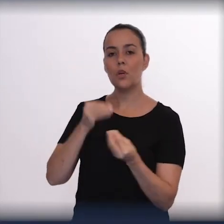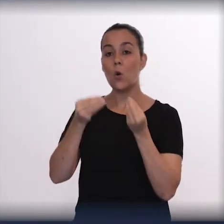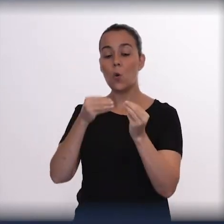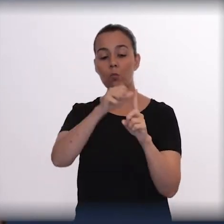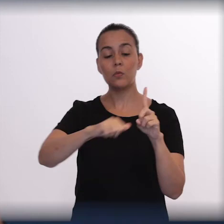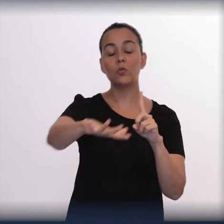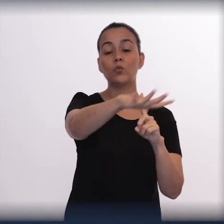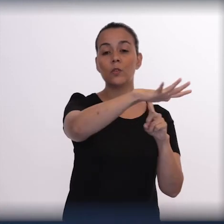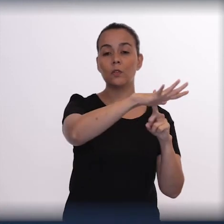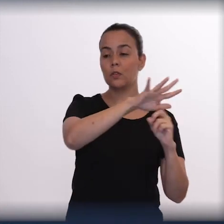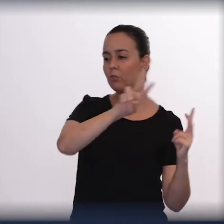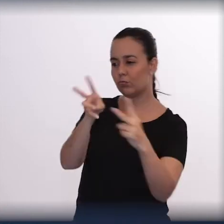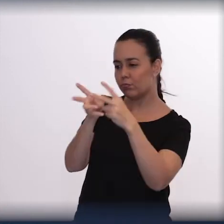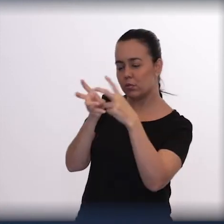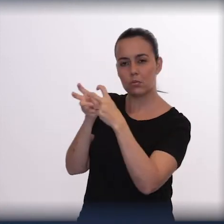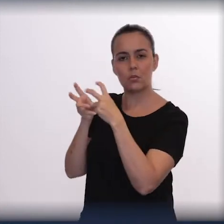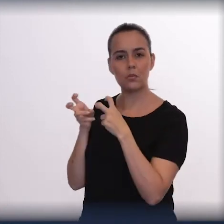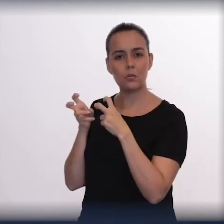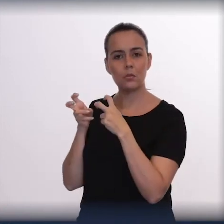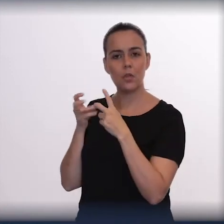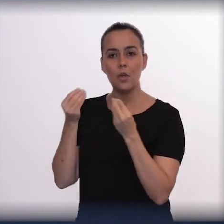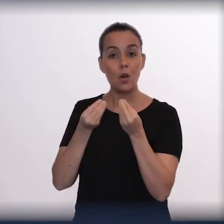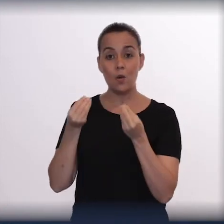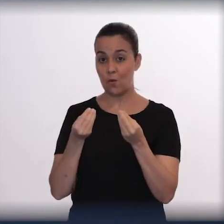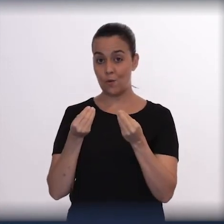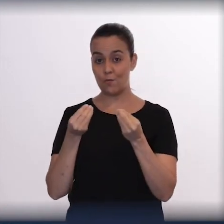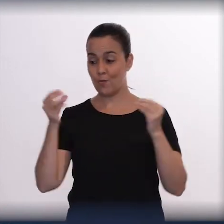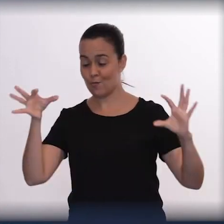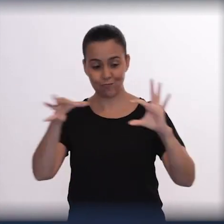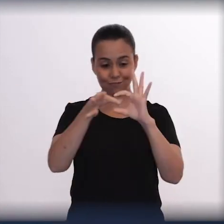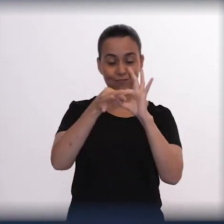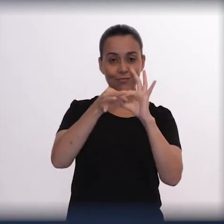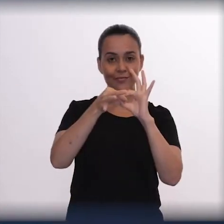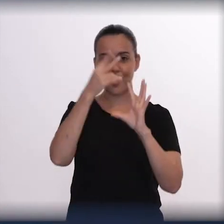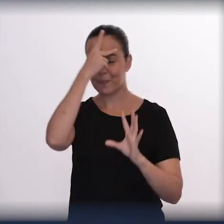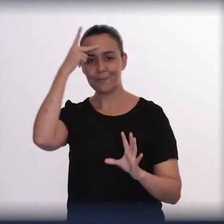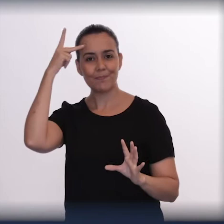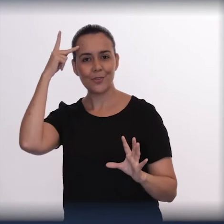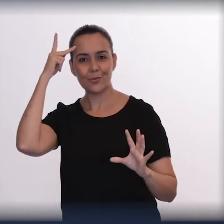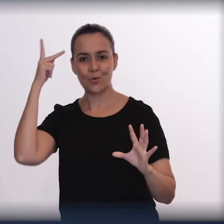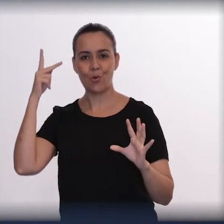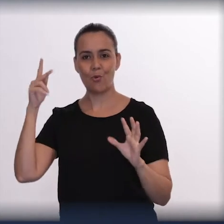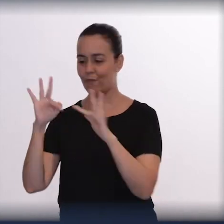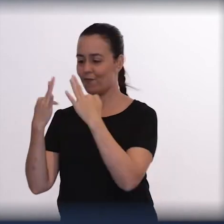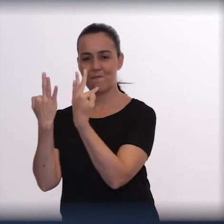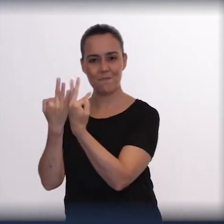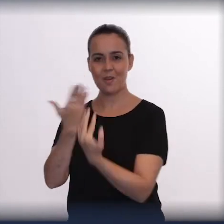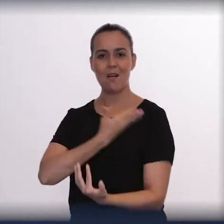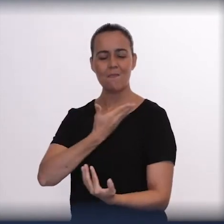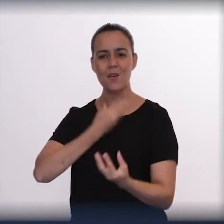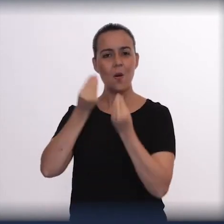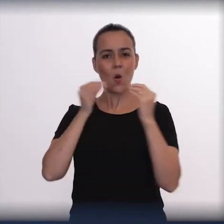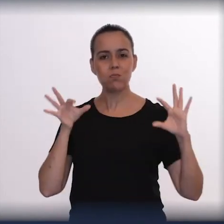gente conforma e forma os nossos laços e as nossas relações com as pessoas a partir dessa experiência que pode